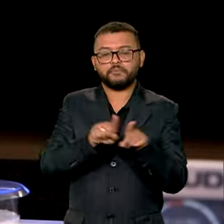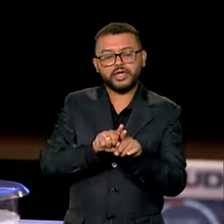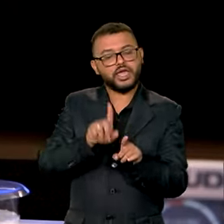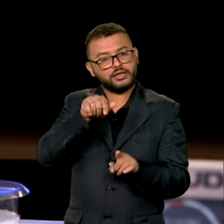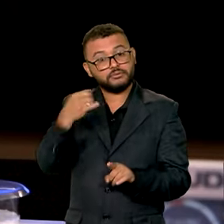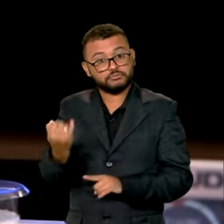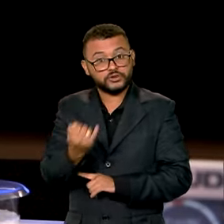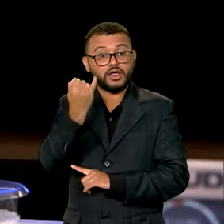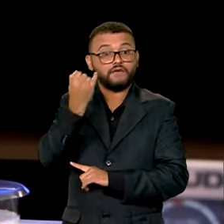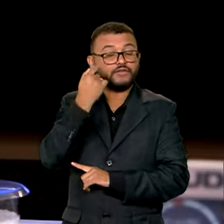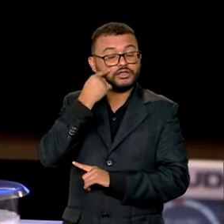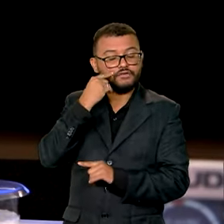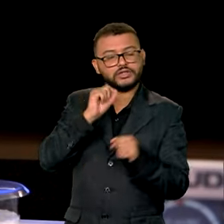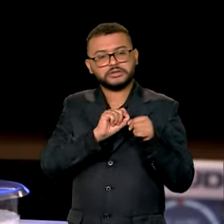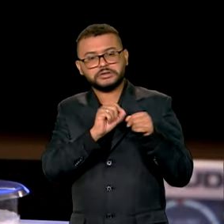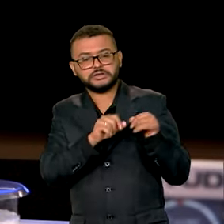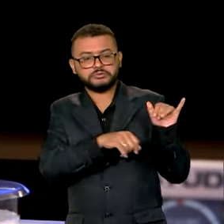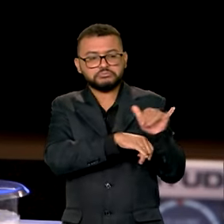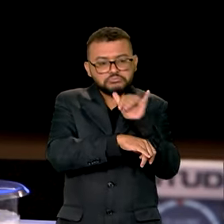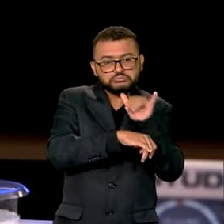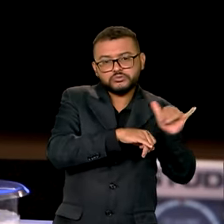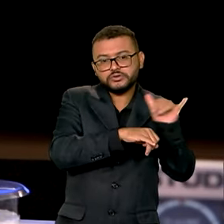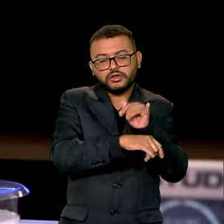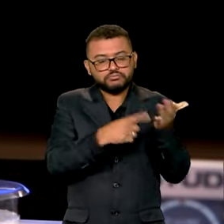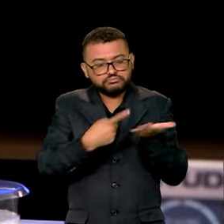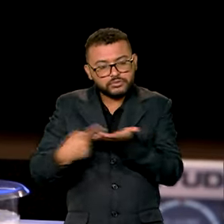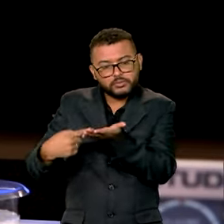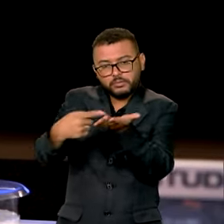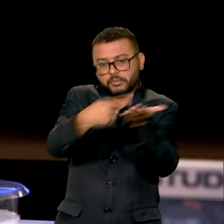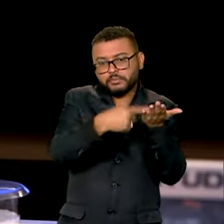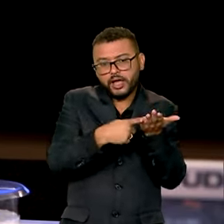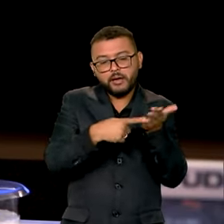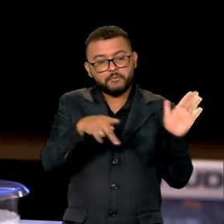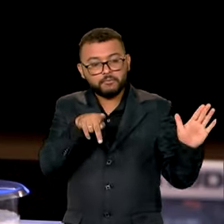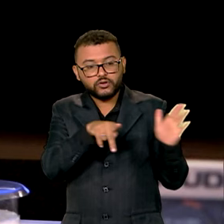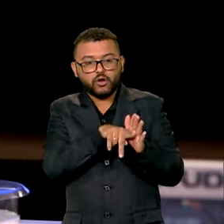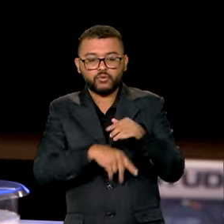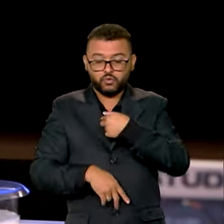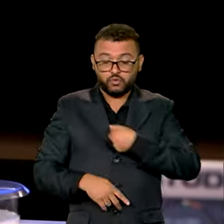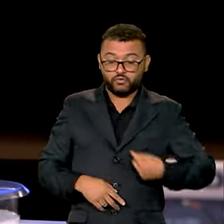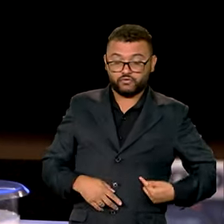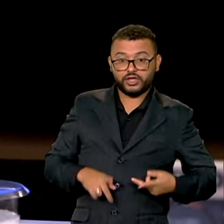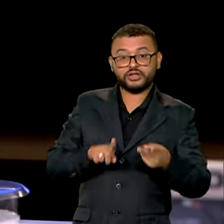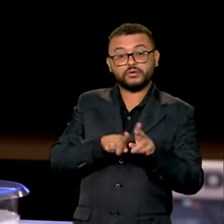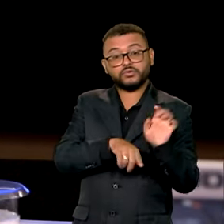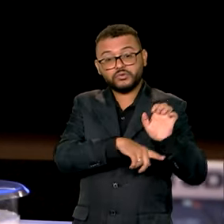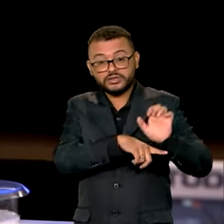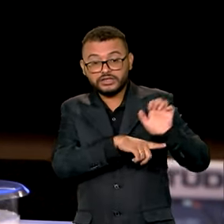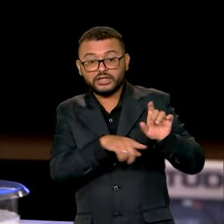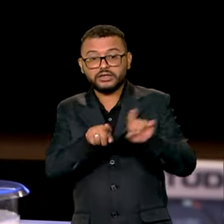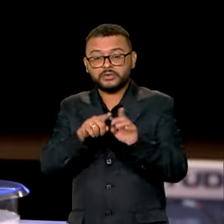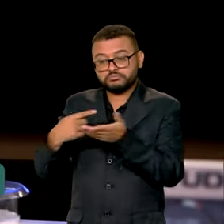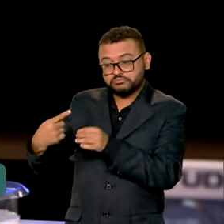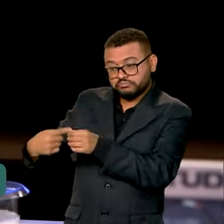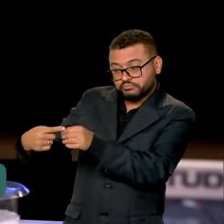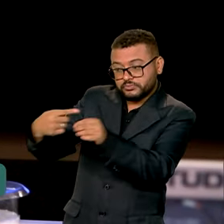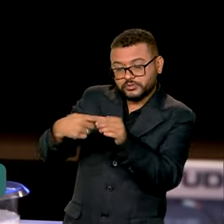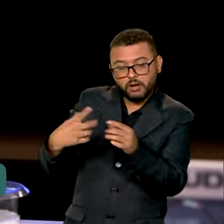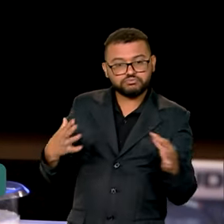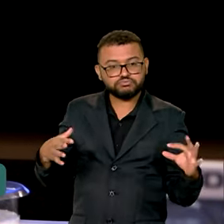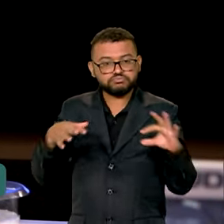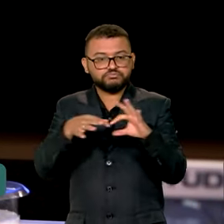tudo tem sido feito de forma combinada com o Estado e municípios. E agora nós queremos